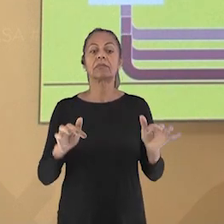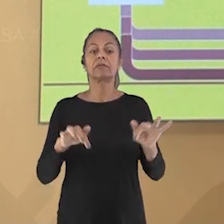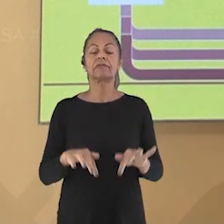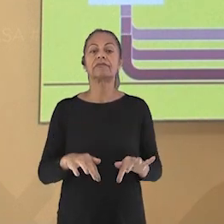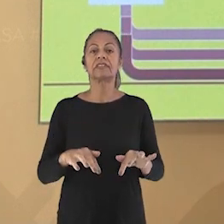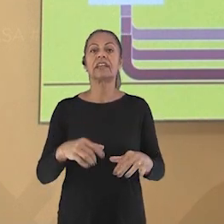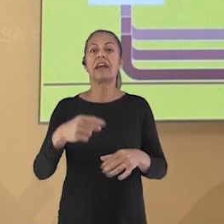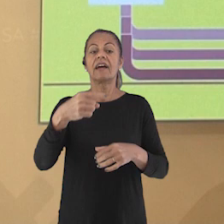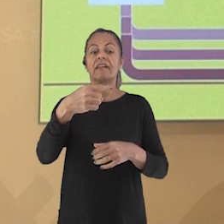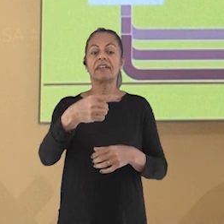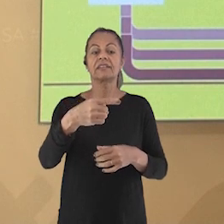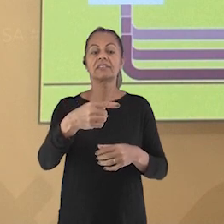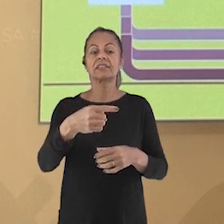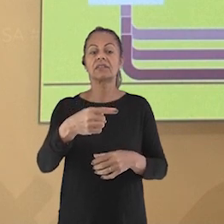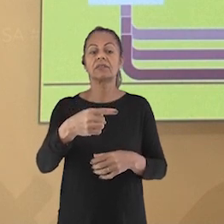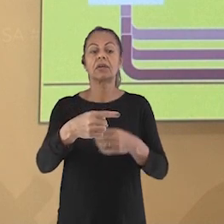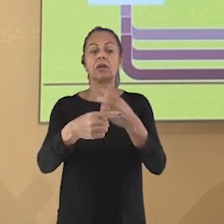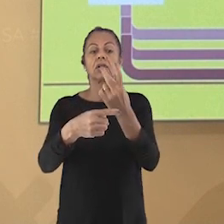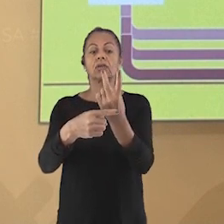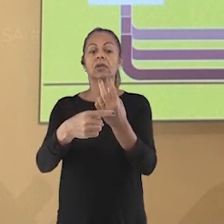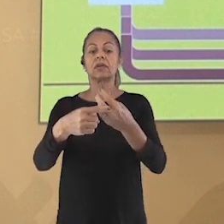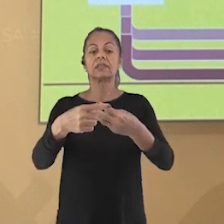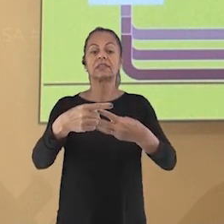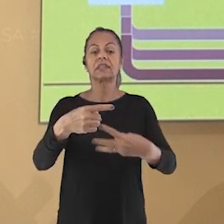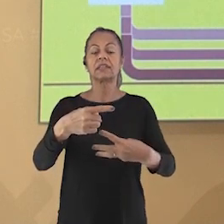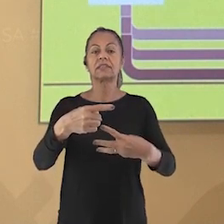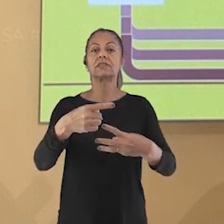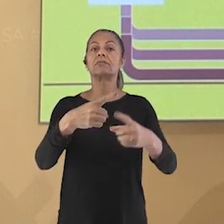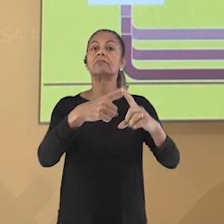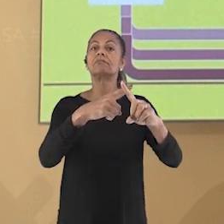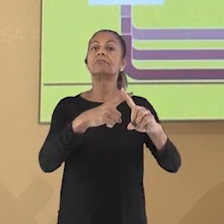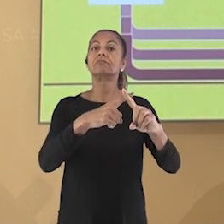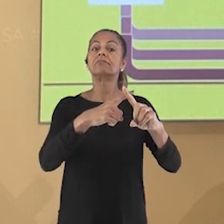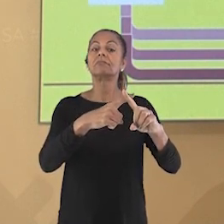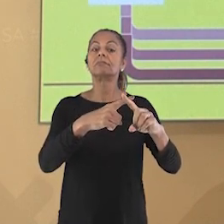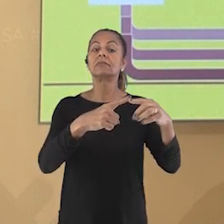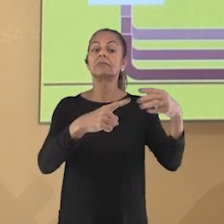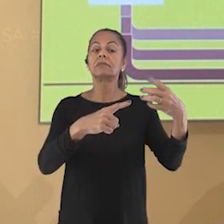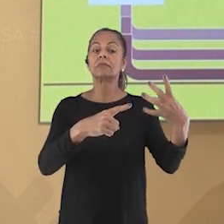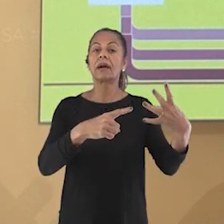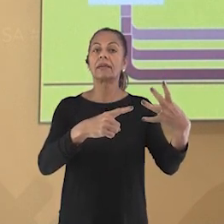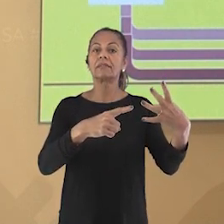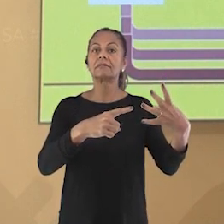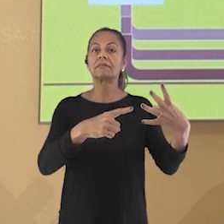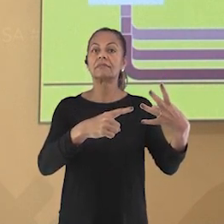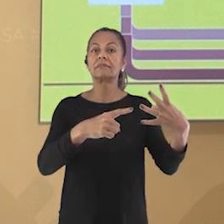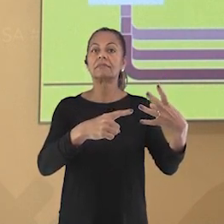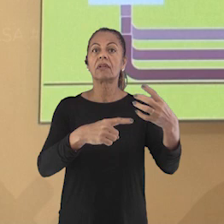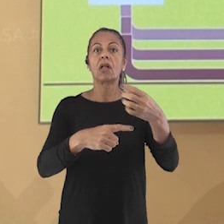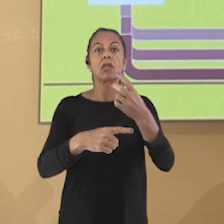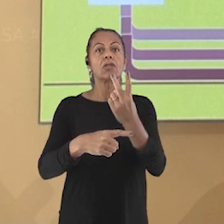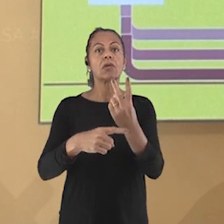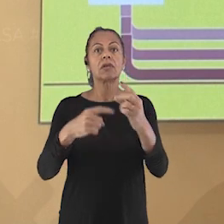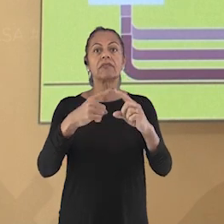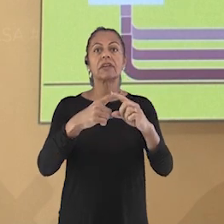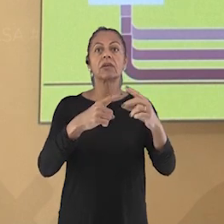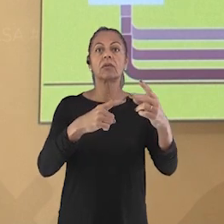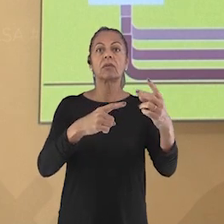fração inicial, 2/3, por 4. 2 vezes 4,